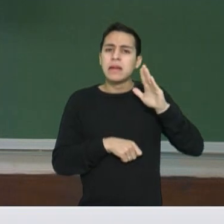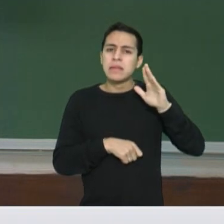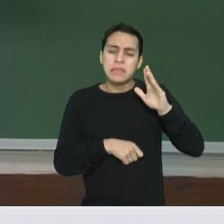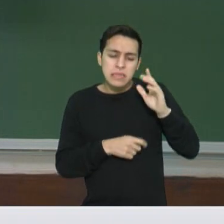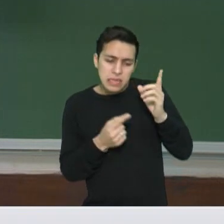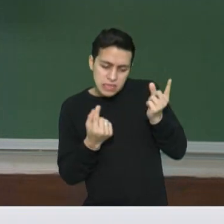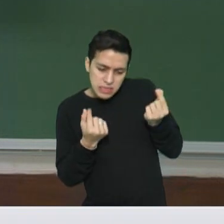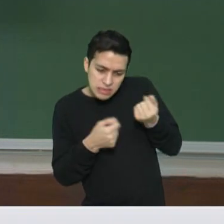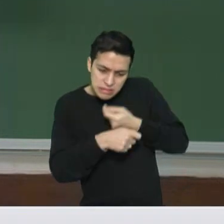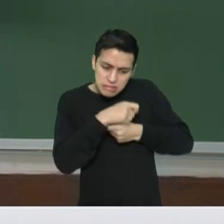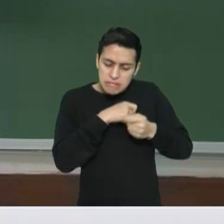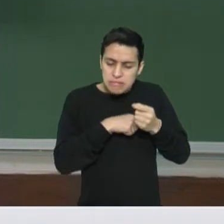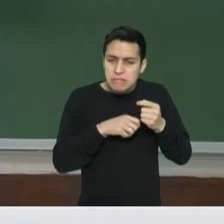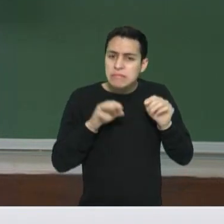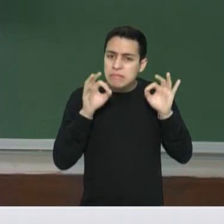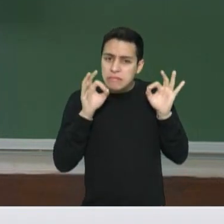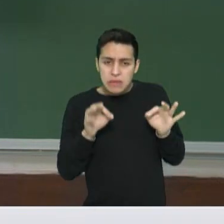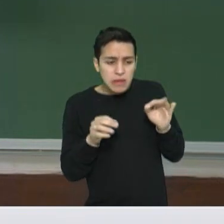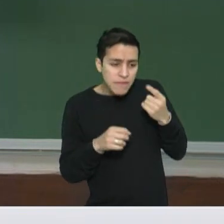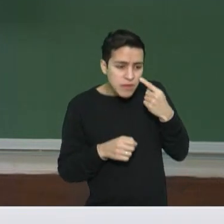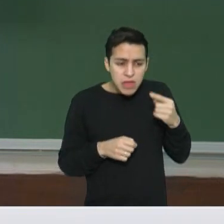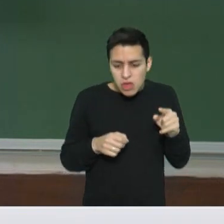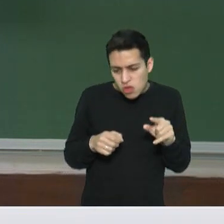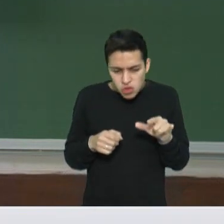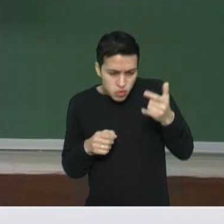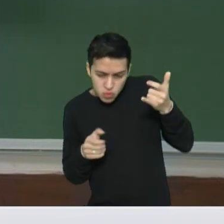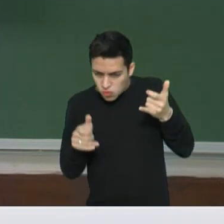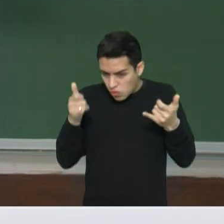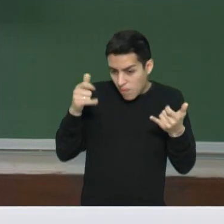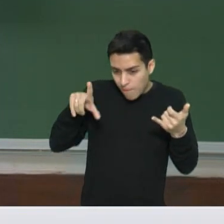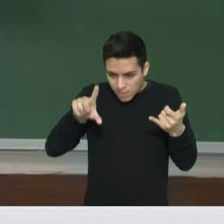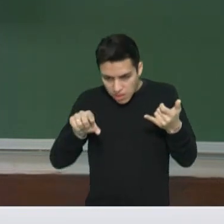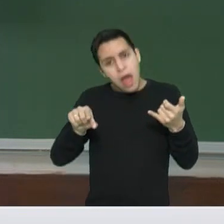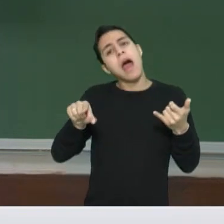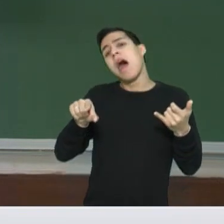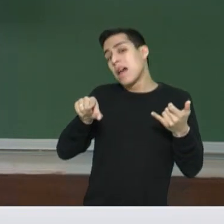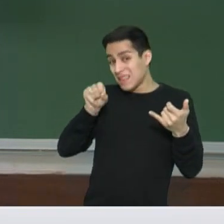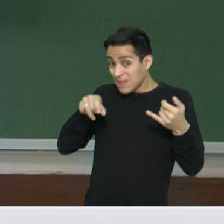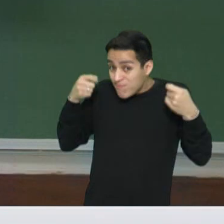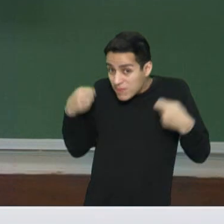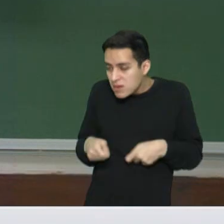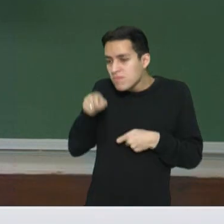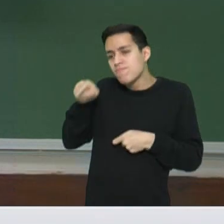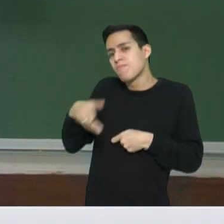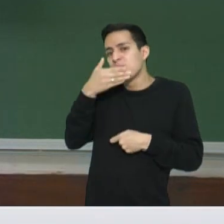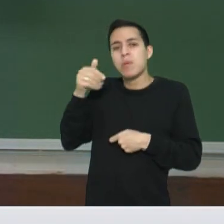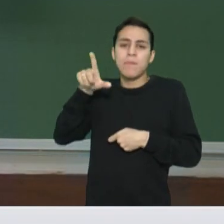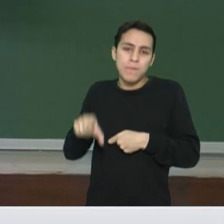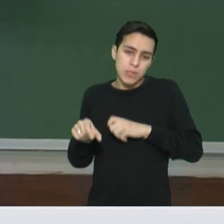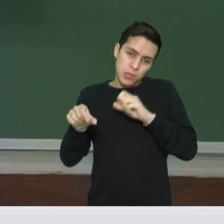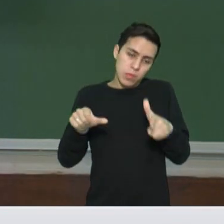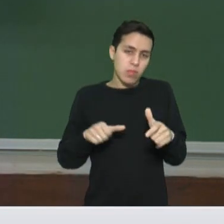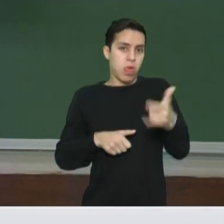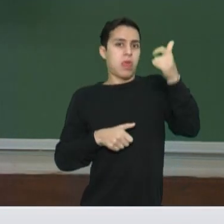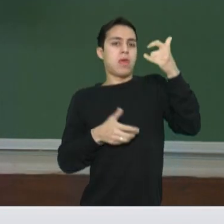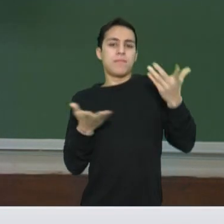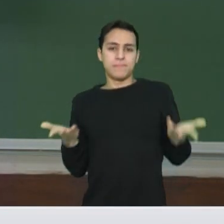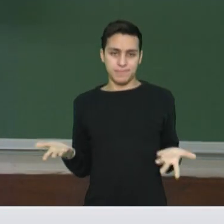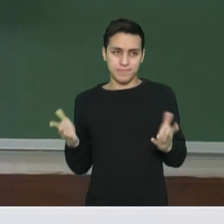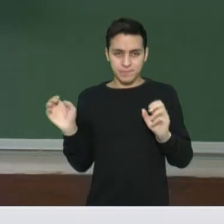educação financeira, a gente observar o juro menor para, se necessário, fazer aquele uso.